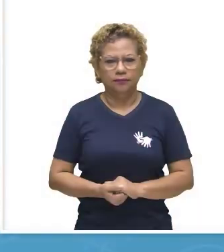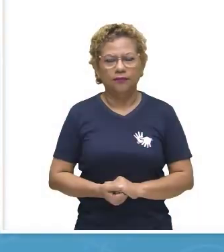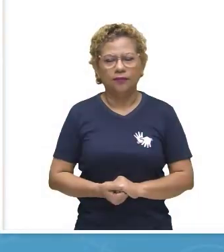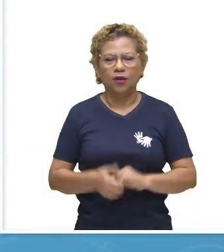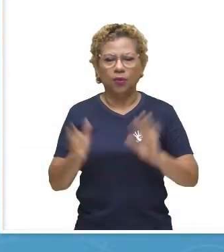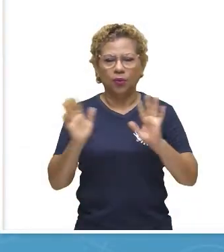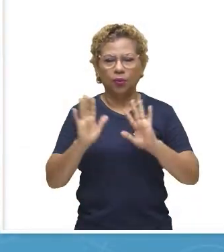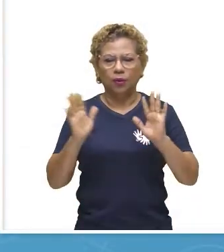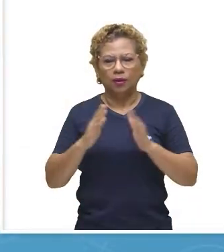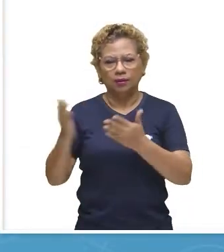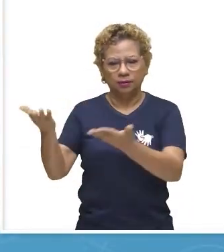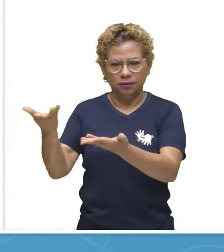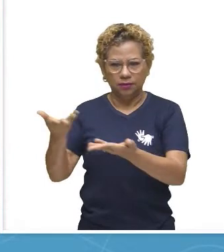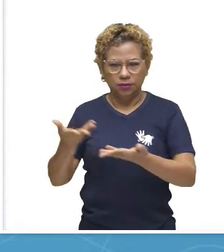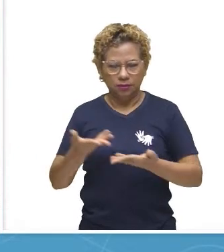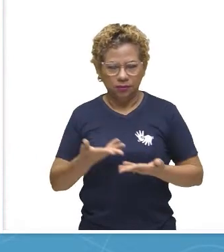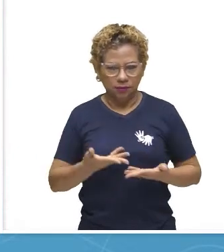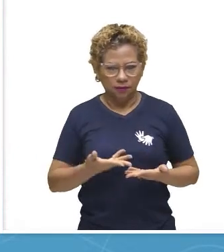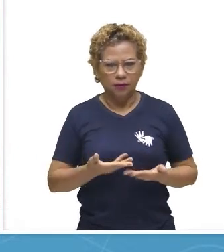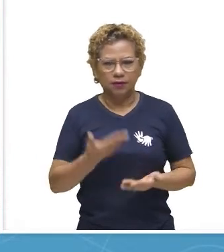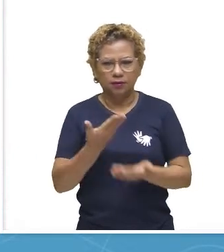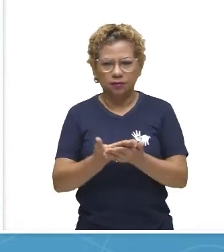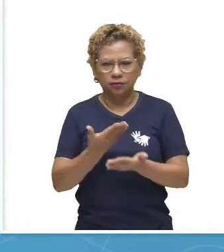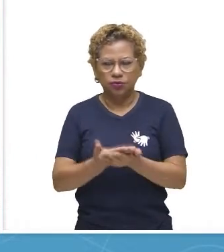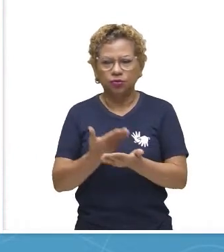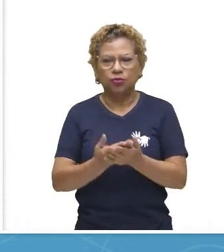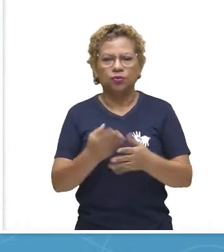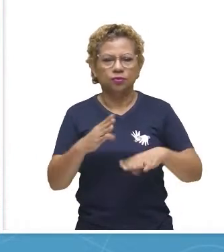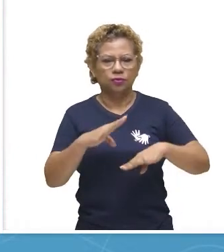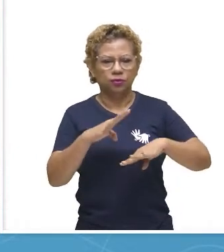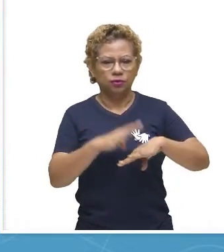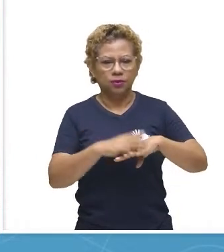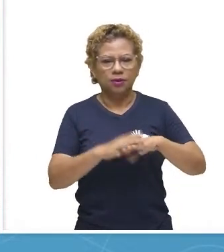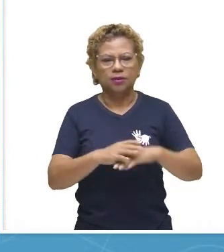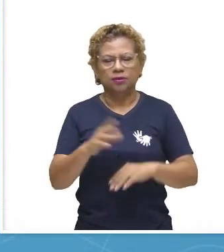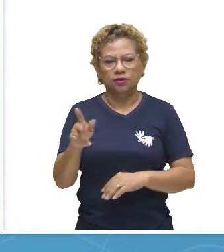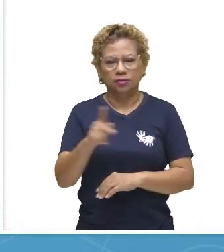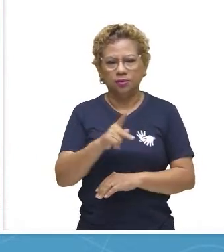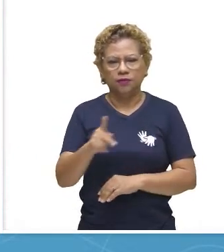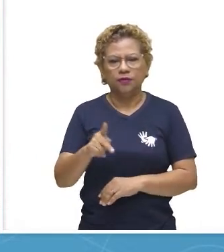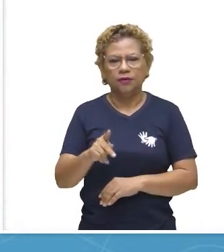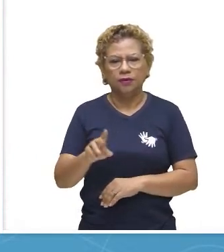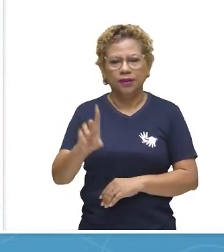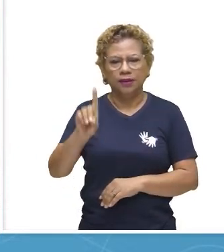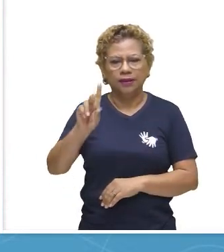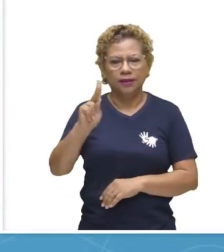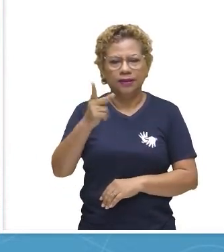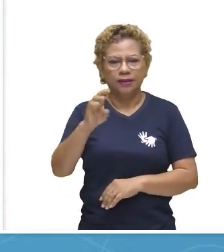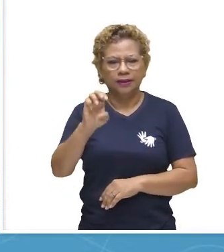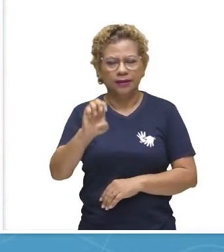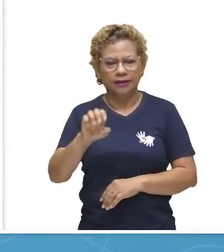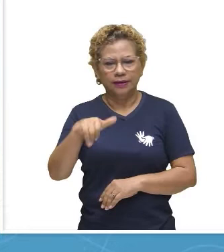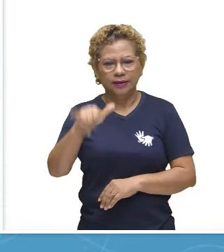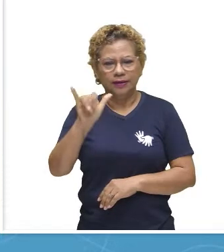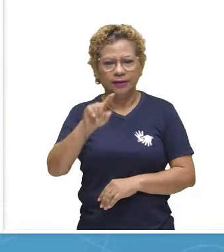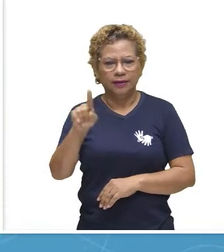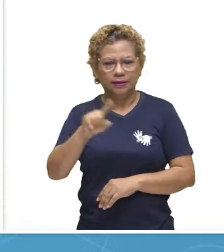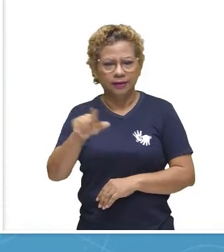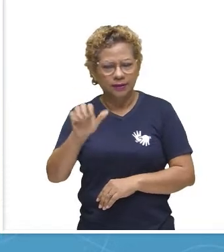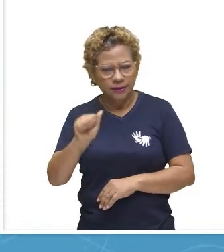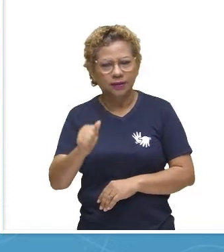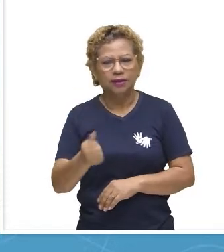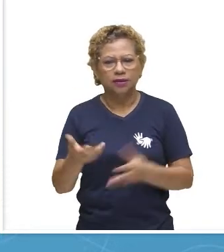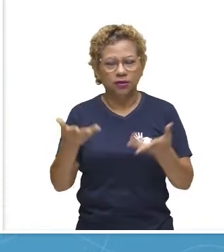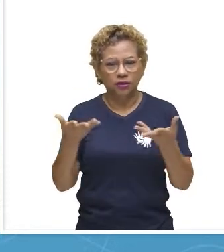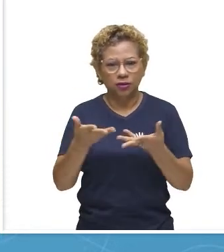Olá, sejam todos bem-vindos a mais uma aula de matemática. Eu sou a professora Deísa, né? Hoje a gente vai aprender